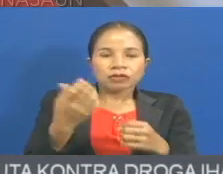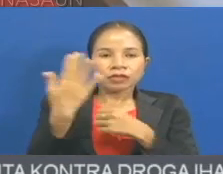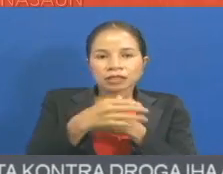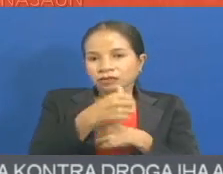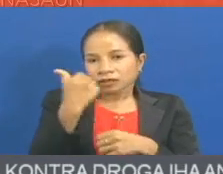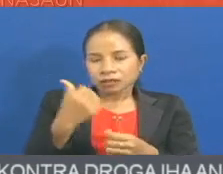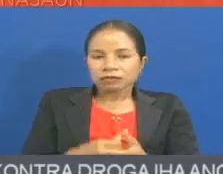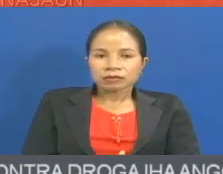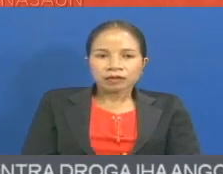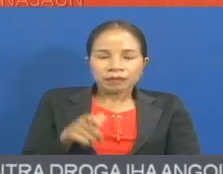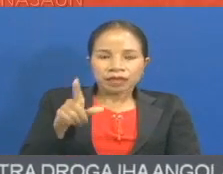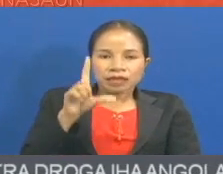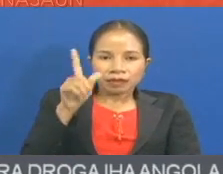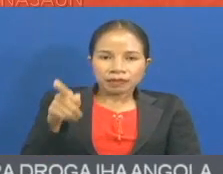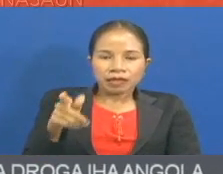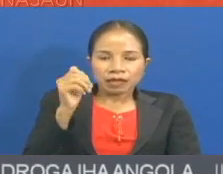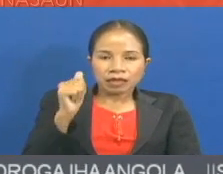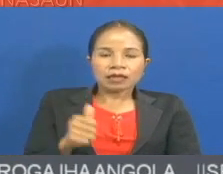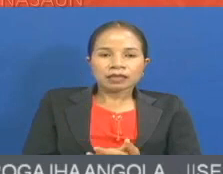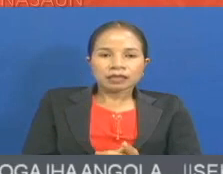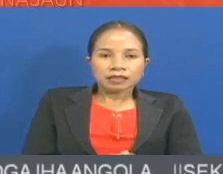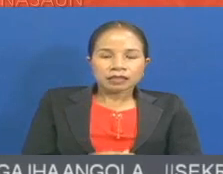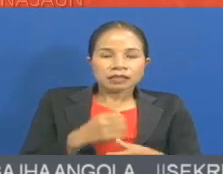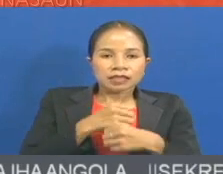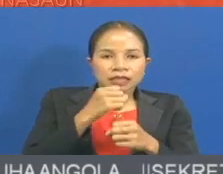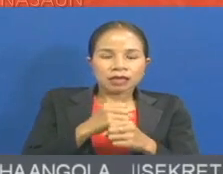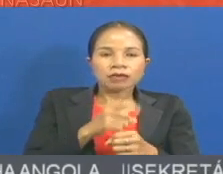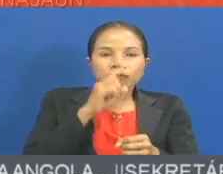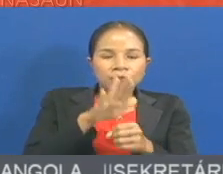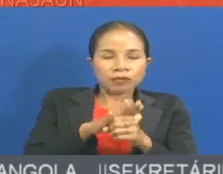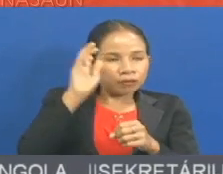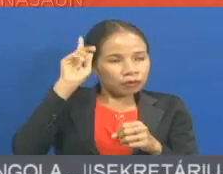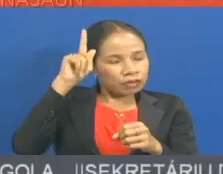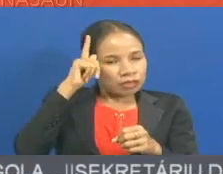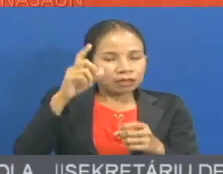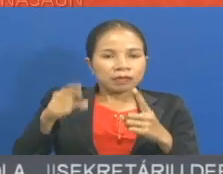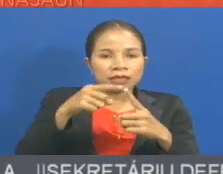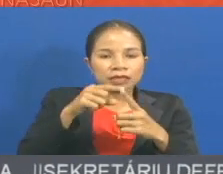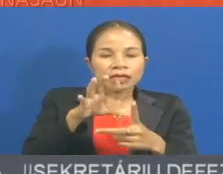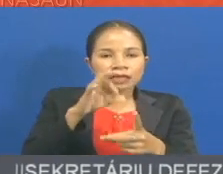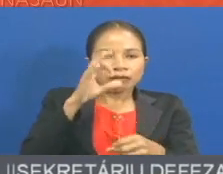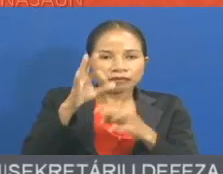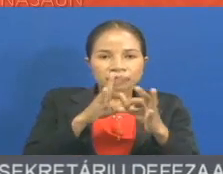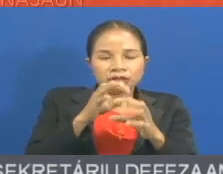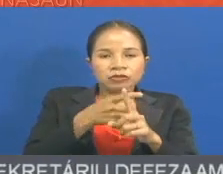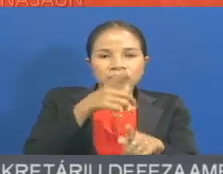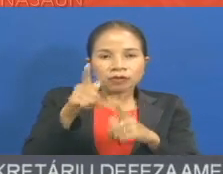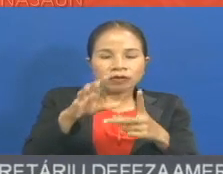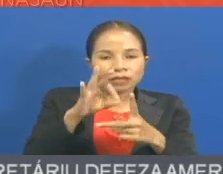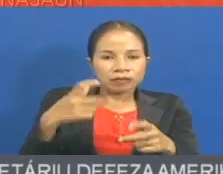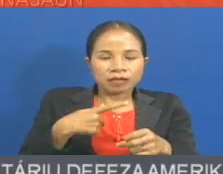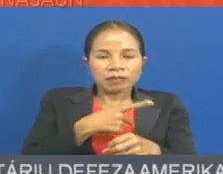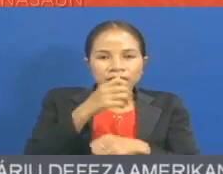Liur. PLPA, mos se realiza compromisso político, né? Bahire retan fier, Husi Povo e eleição